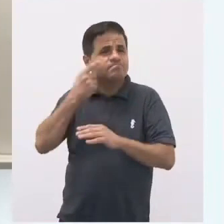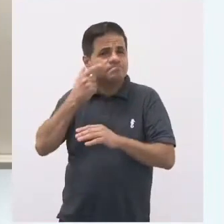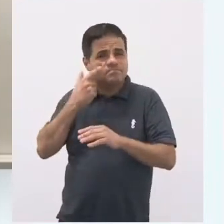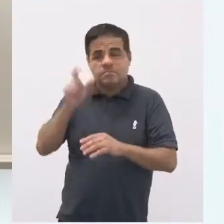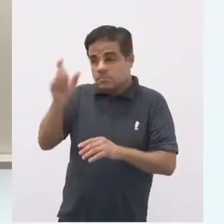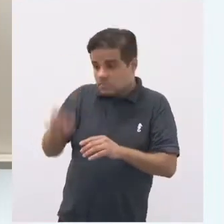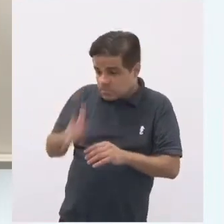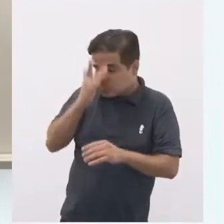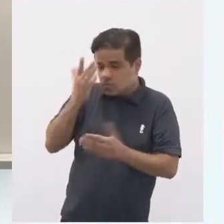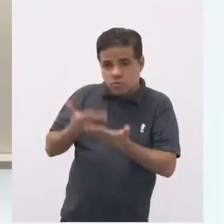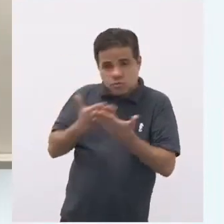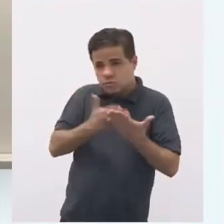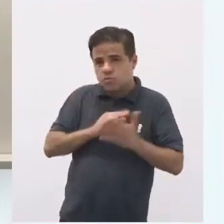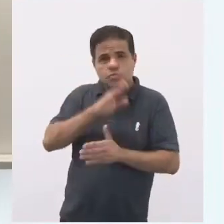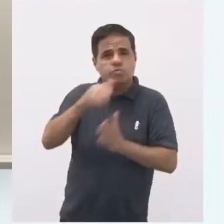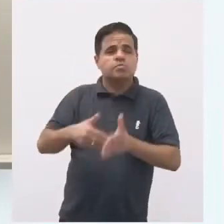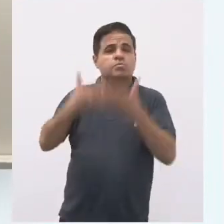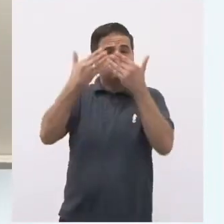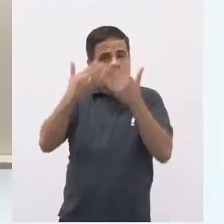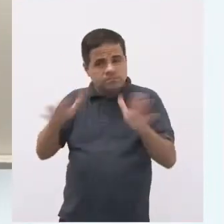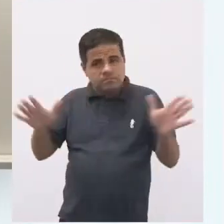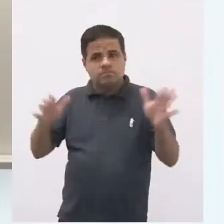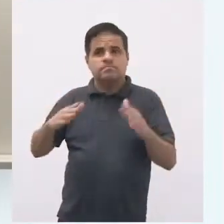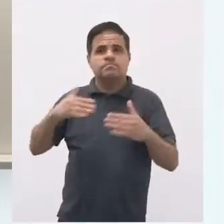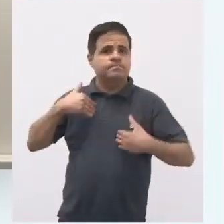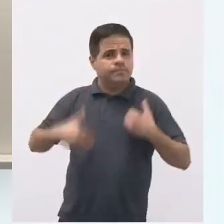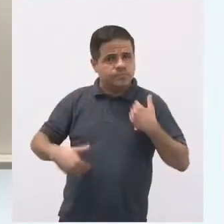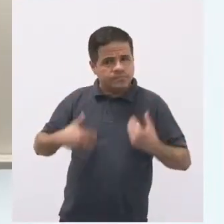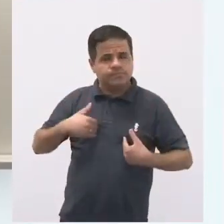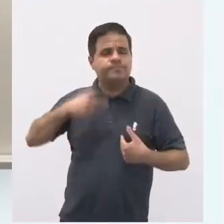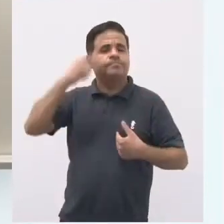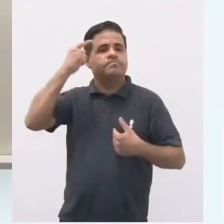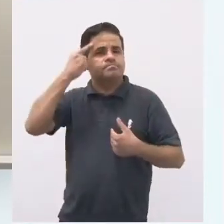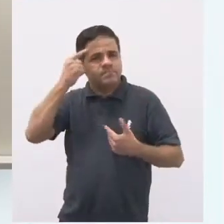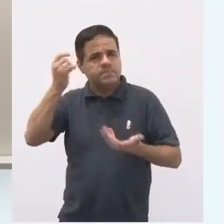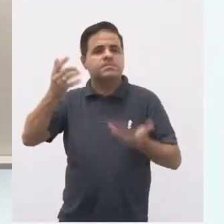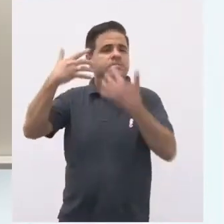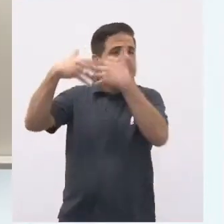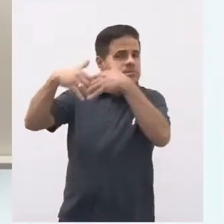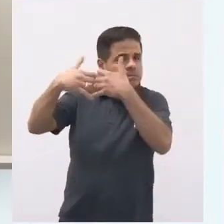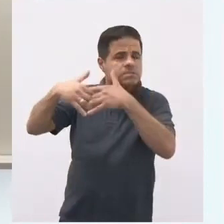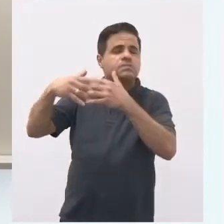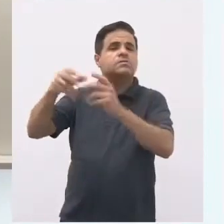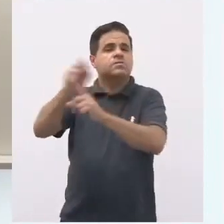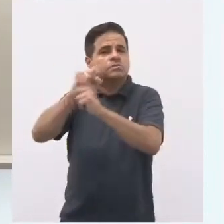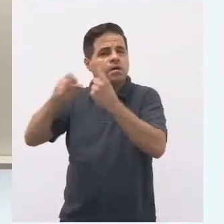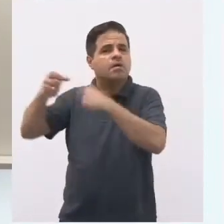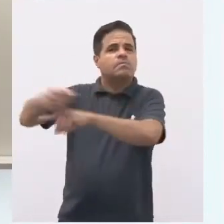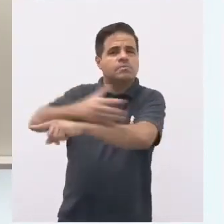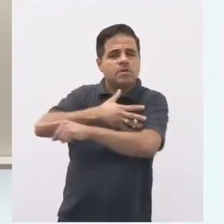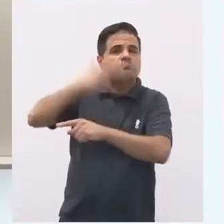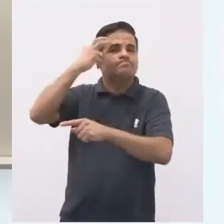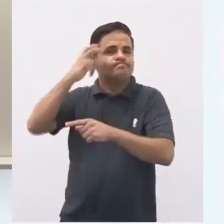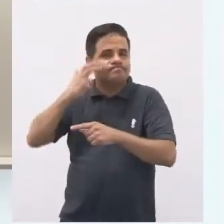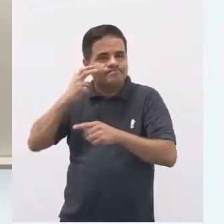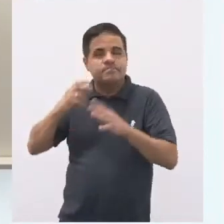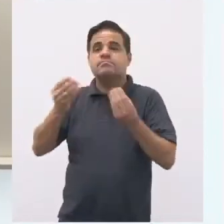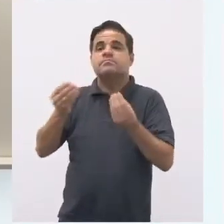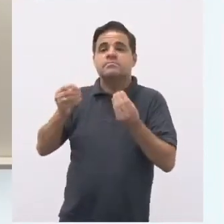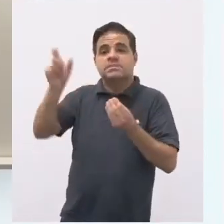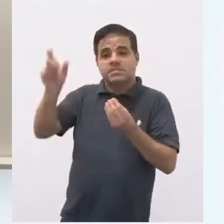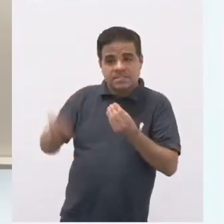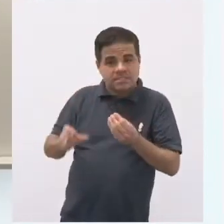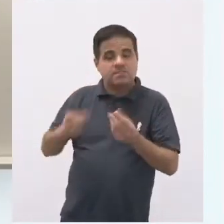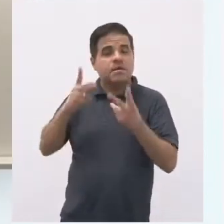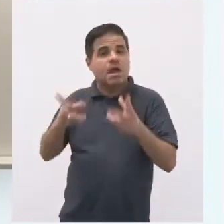o estudante em todas as suas dimensões, física, intelectual, social, emocional, cultural. Para que